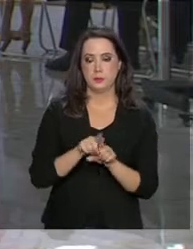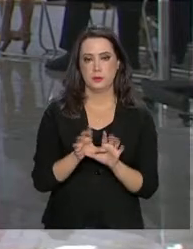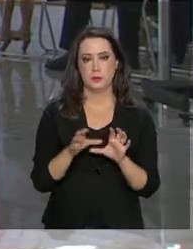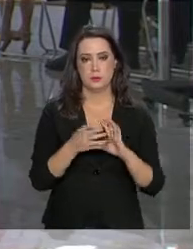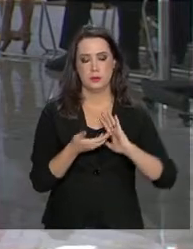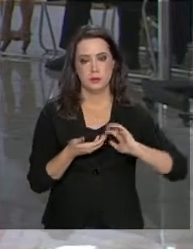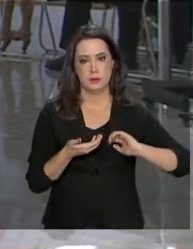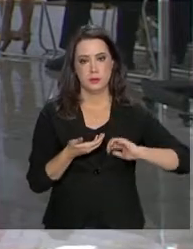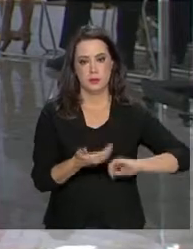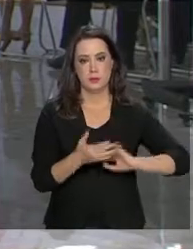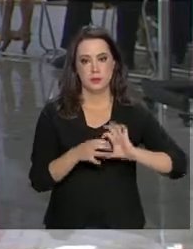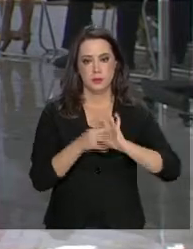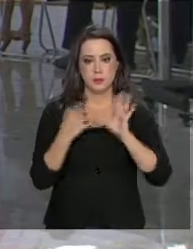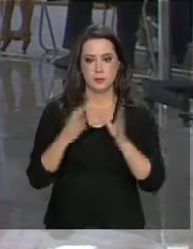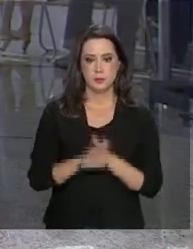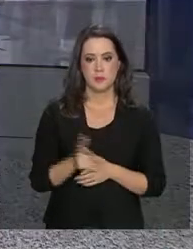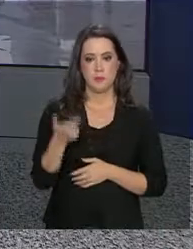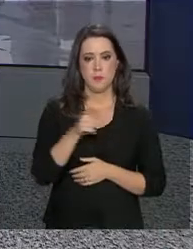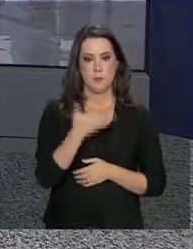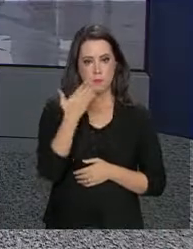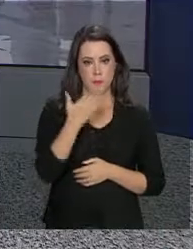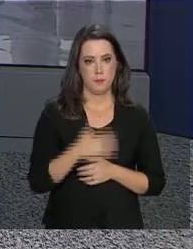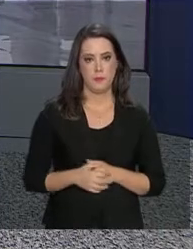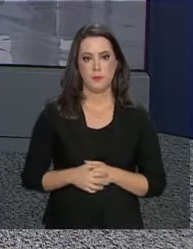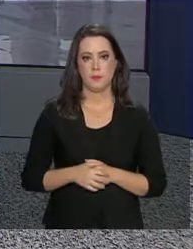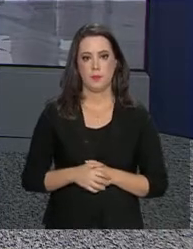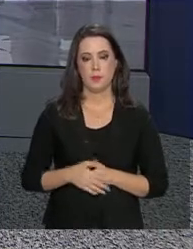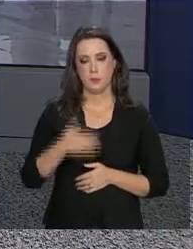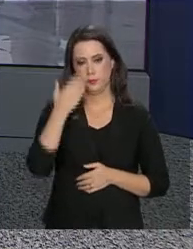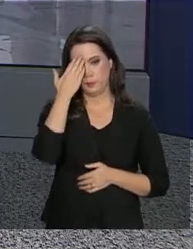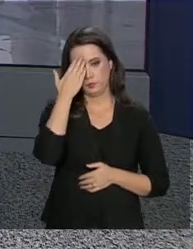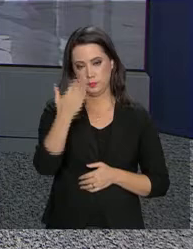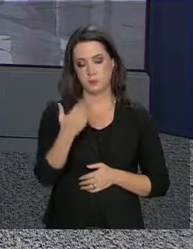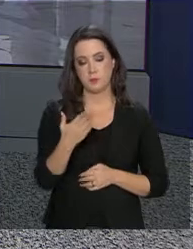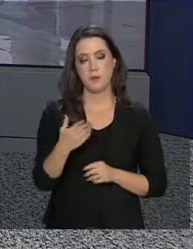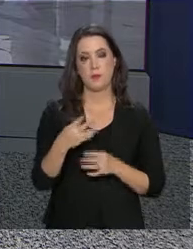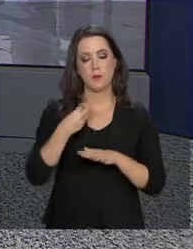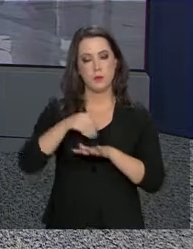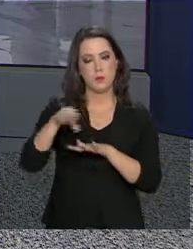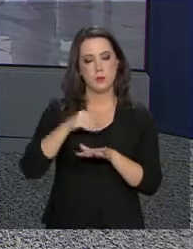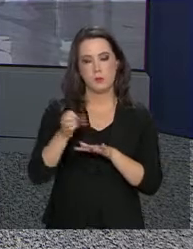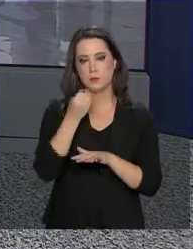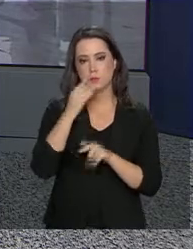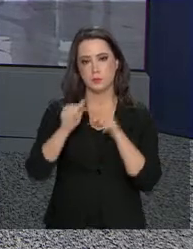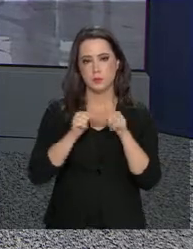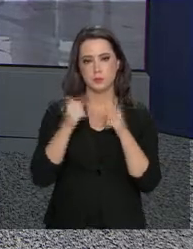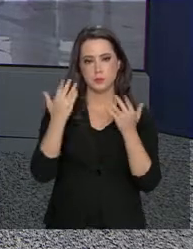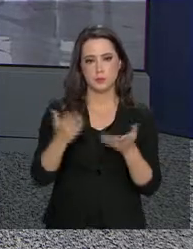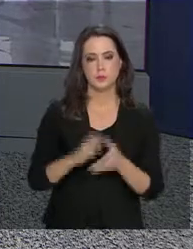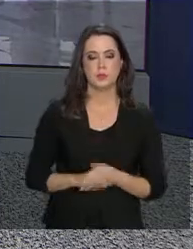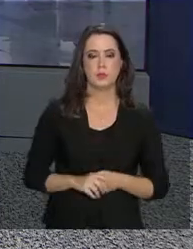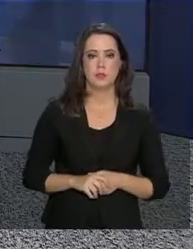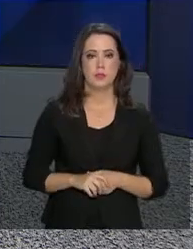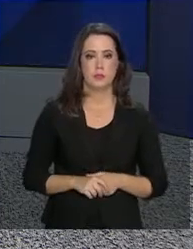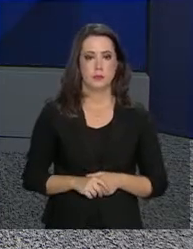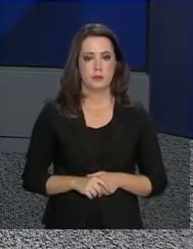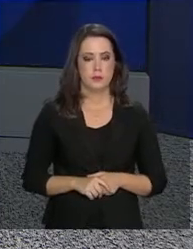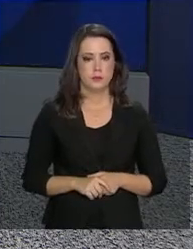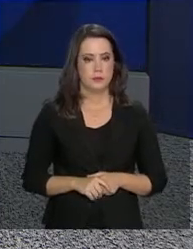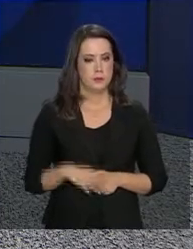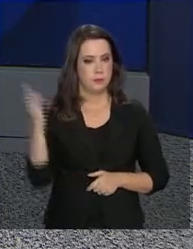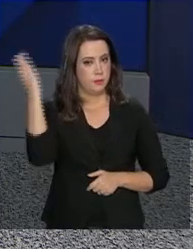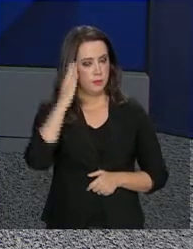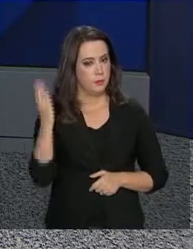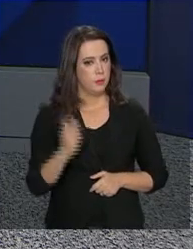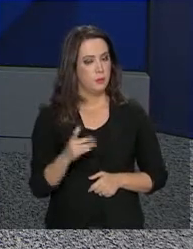nacional para deliberação que o voto como seleção obrigada pago pelas informações um bom trabalho para você o